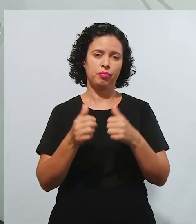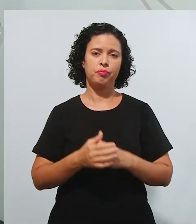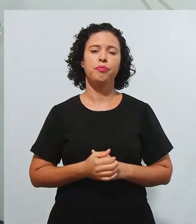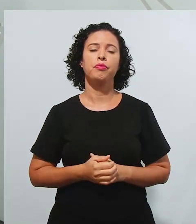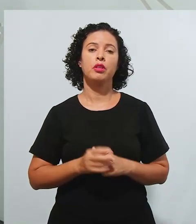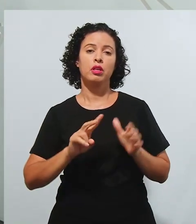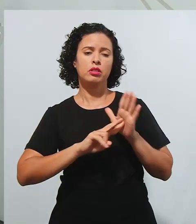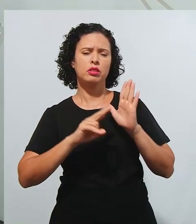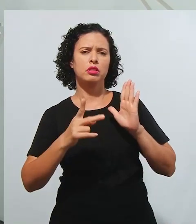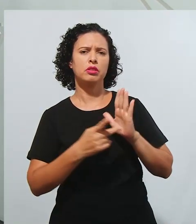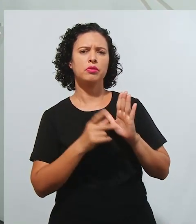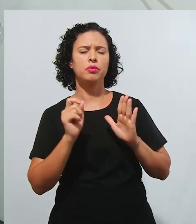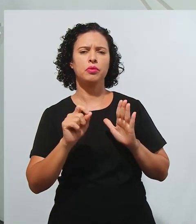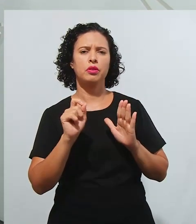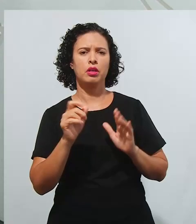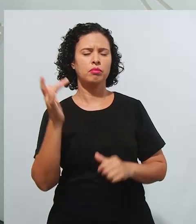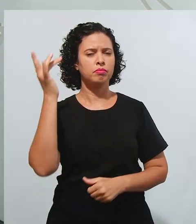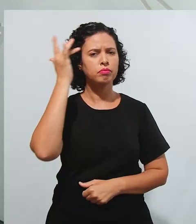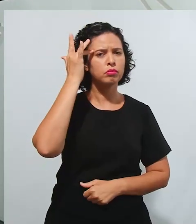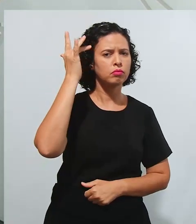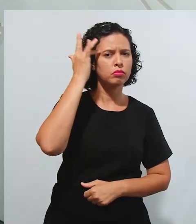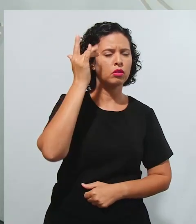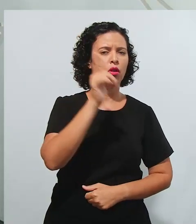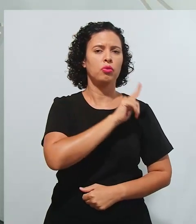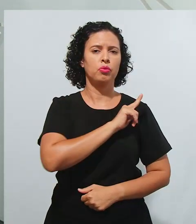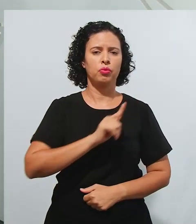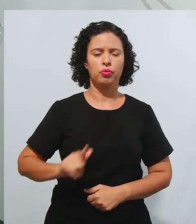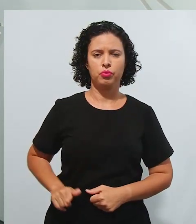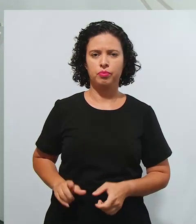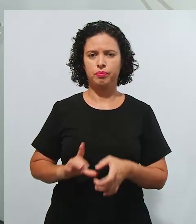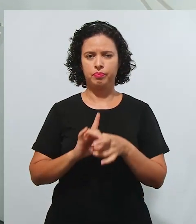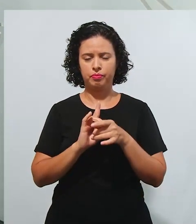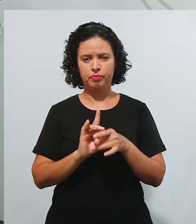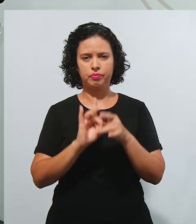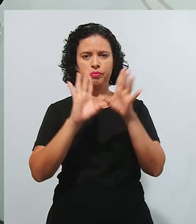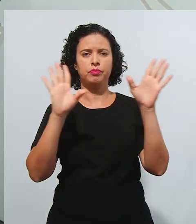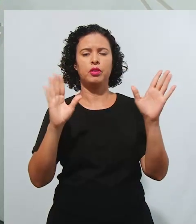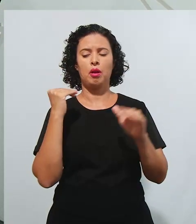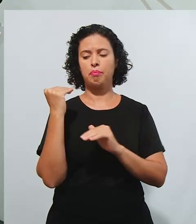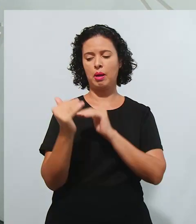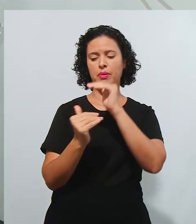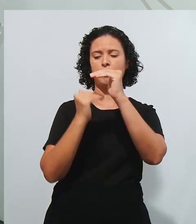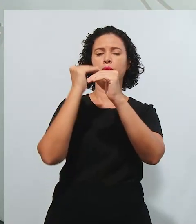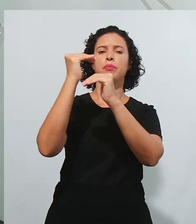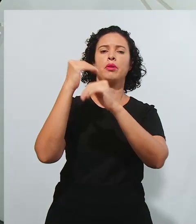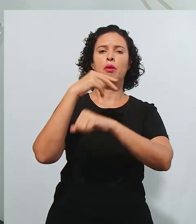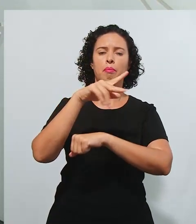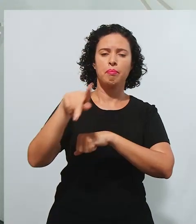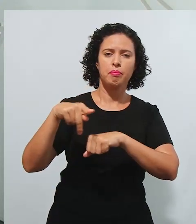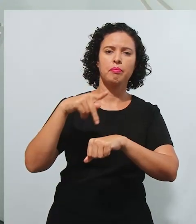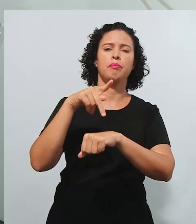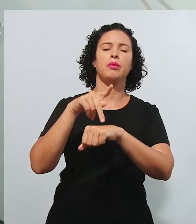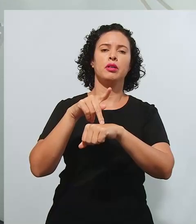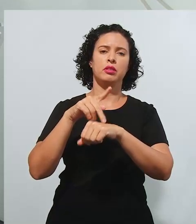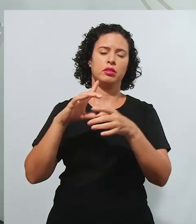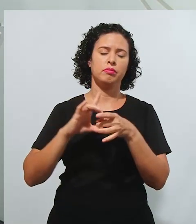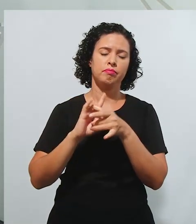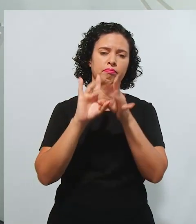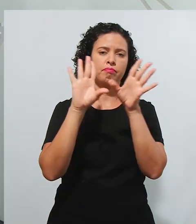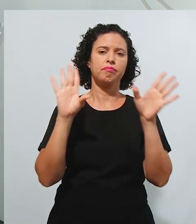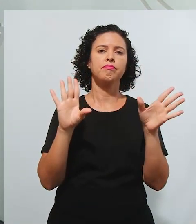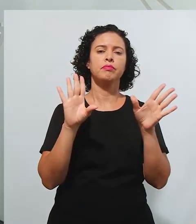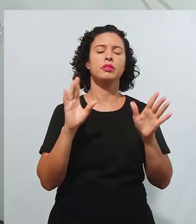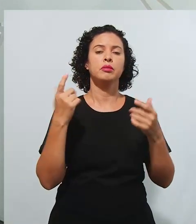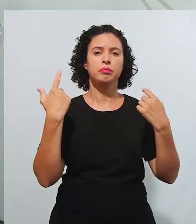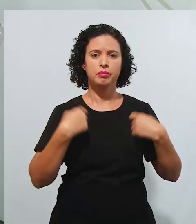um amadurecimento do governo e da democracia. Para a gente crescer como país, crescer como uma nação democrática, é